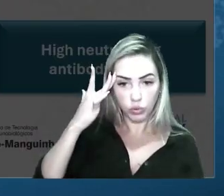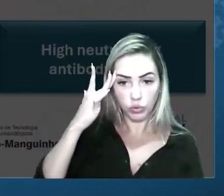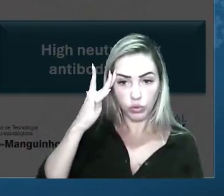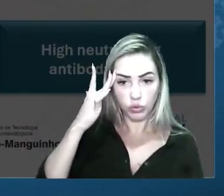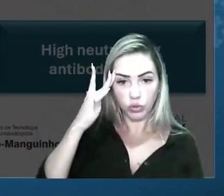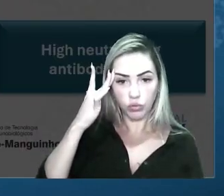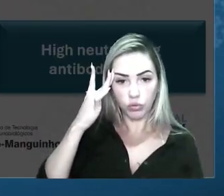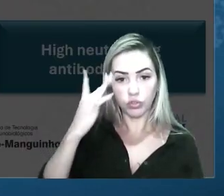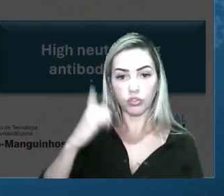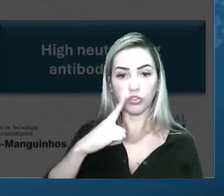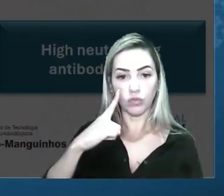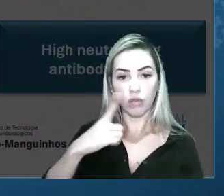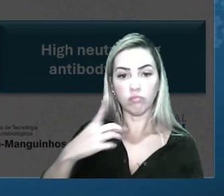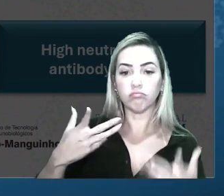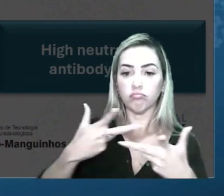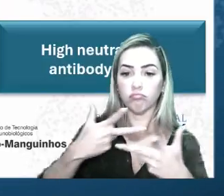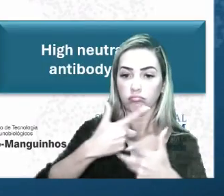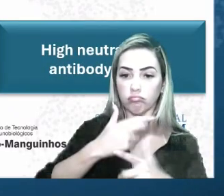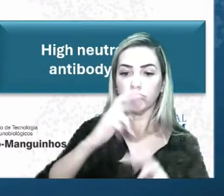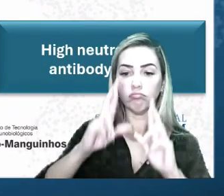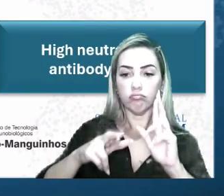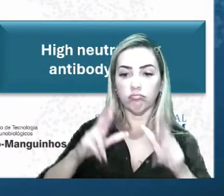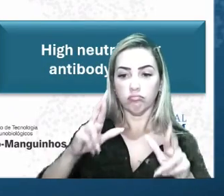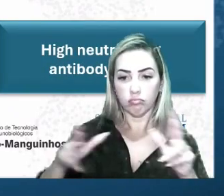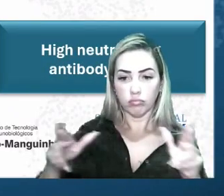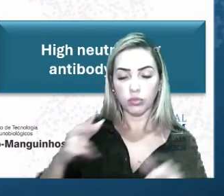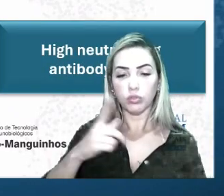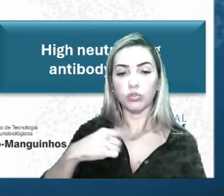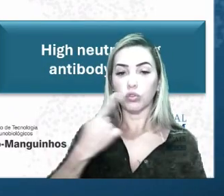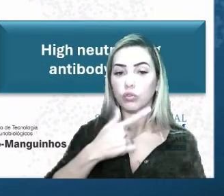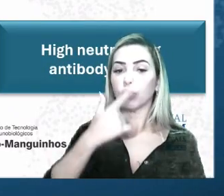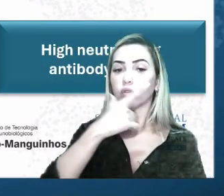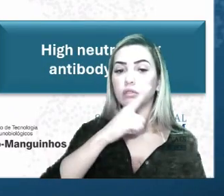tiveram excelentes resultados. Nós testamos esses